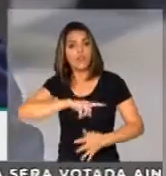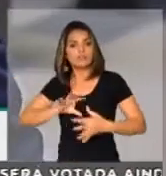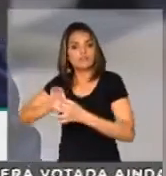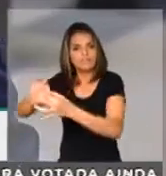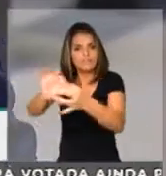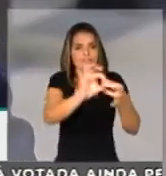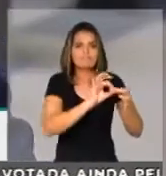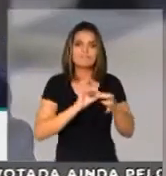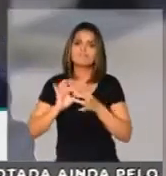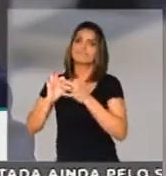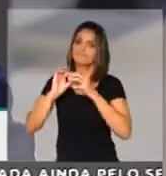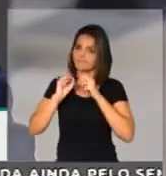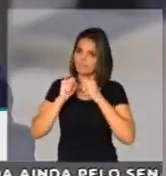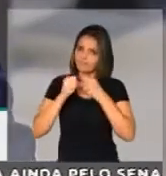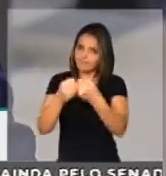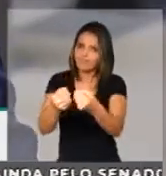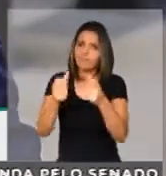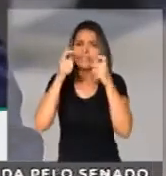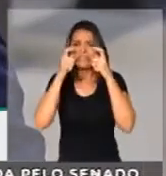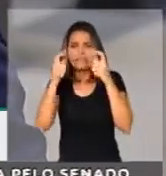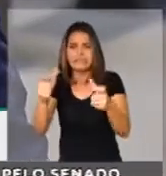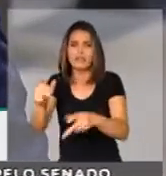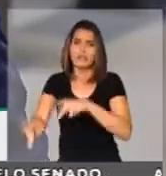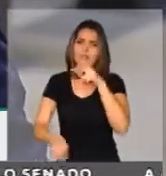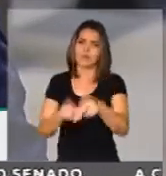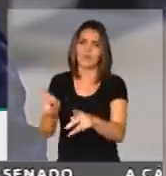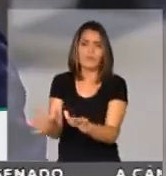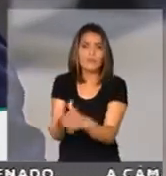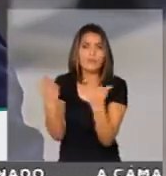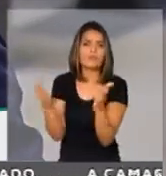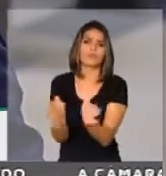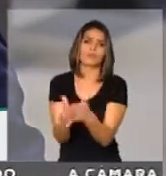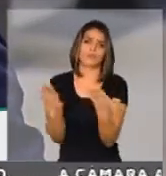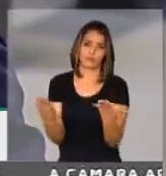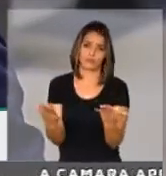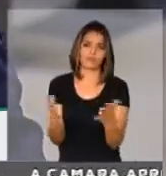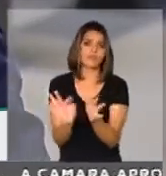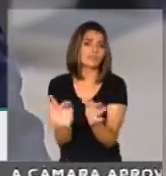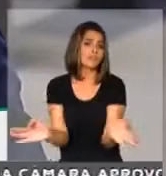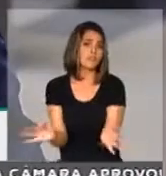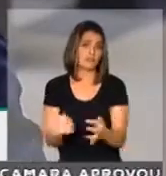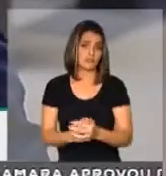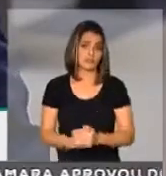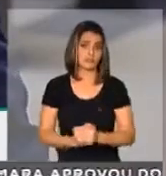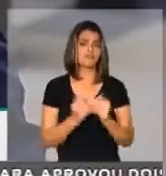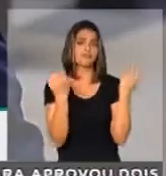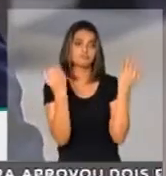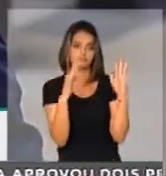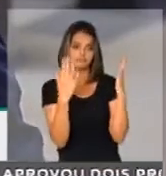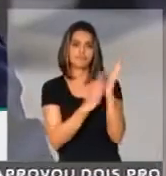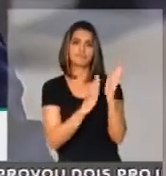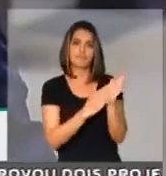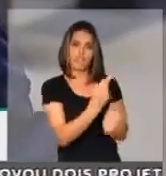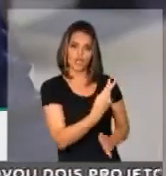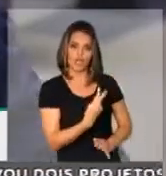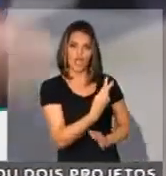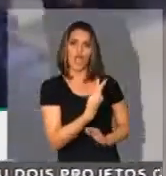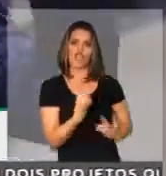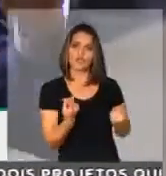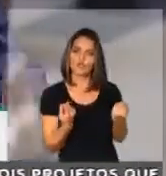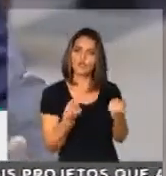na defesa dos interesses dos mais humildes. Quero lhe parabenizar e dizer que teve uma ação que nós participamos juntos. Vossa Excelência